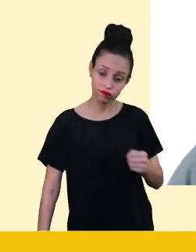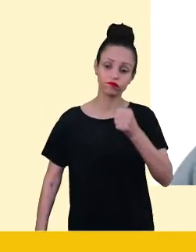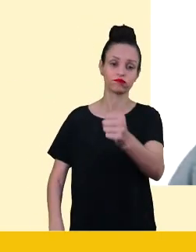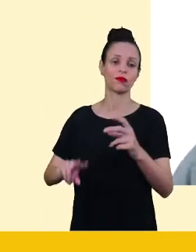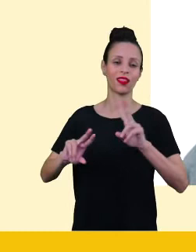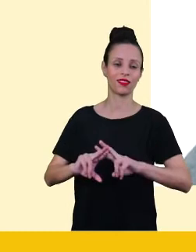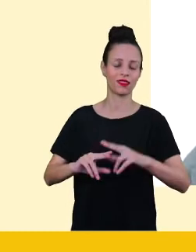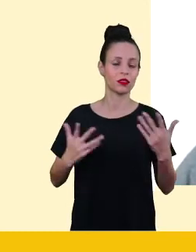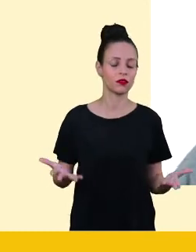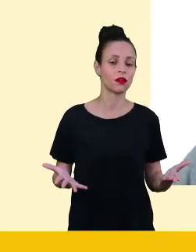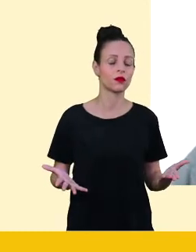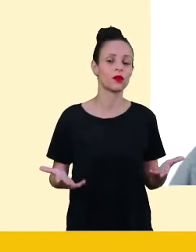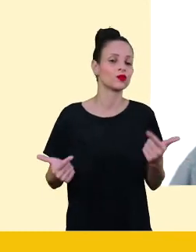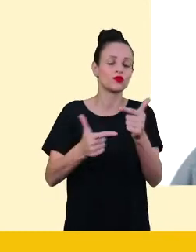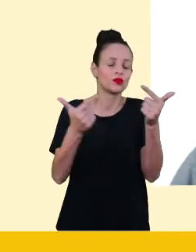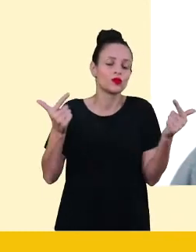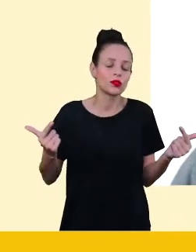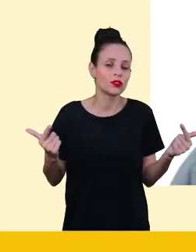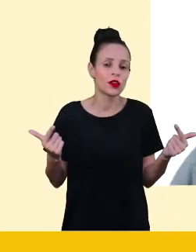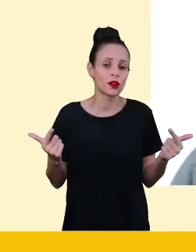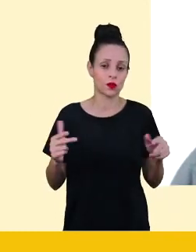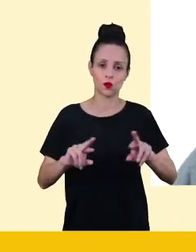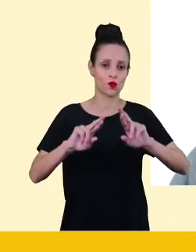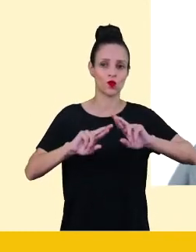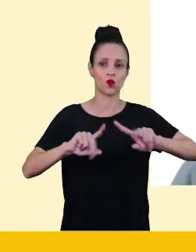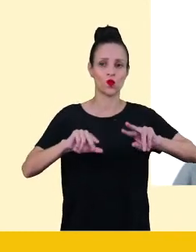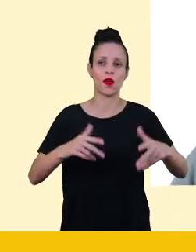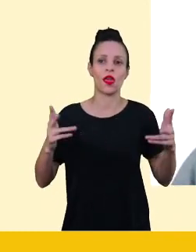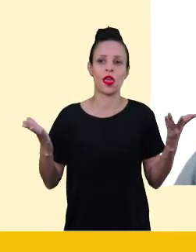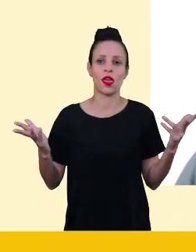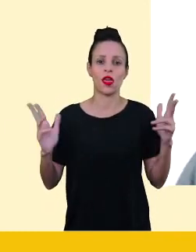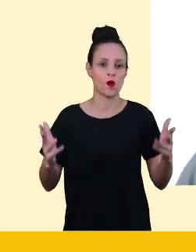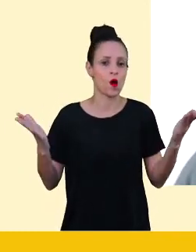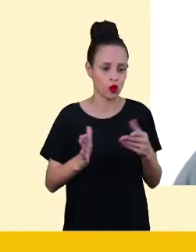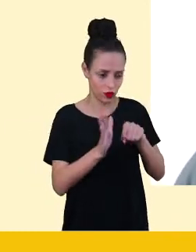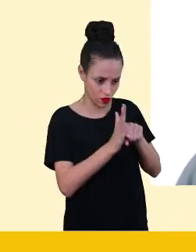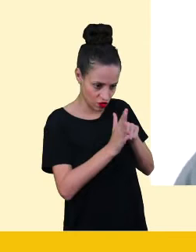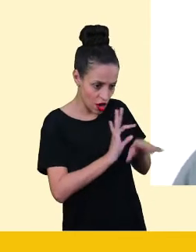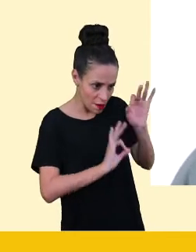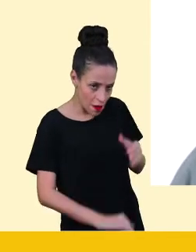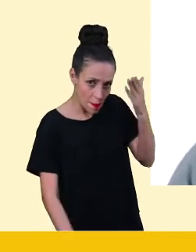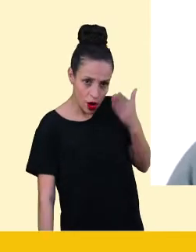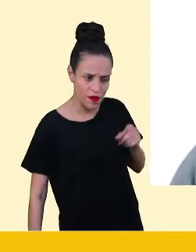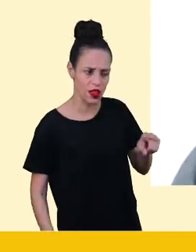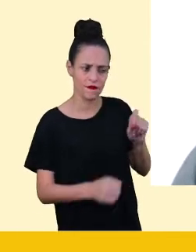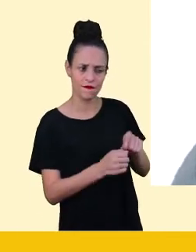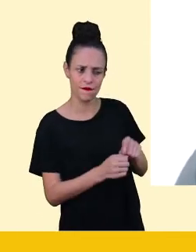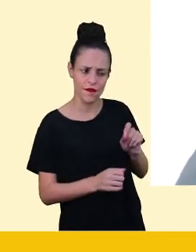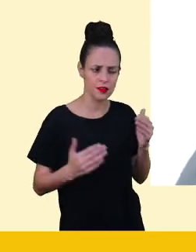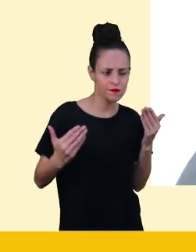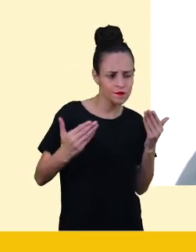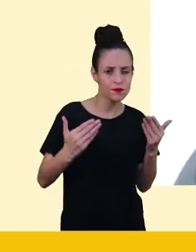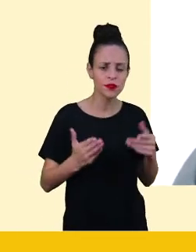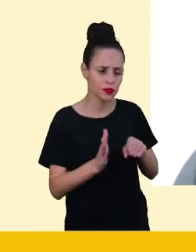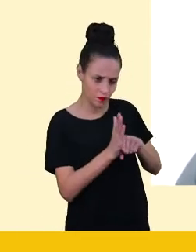assim, não tinha, não é igual hoje, você tinha que investigar se realmente a pessoa cometeu um crime ou algo,